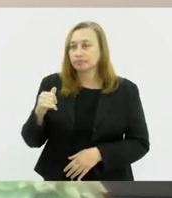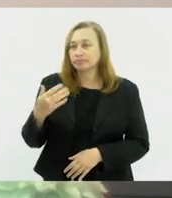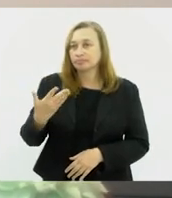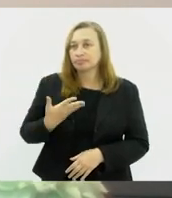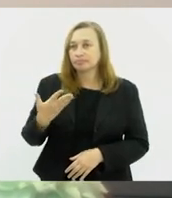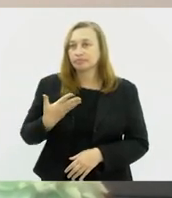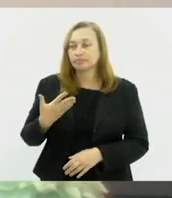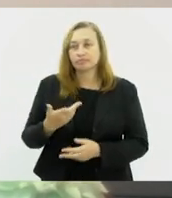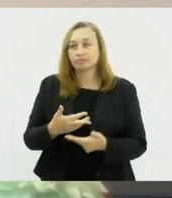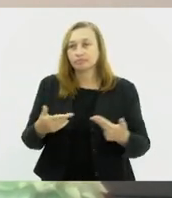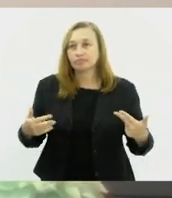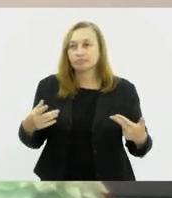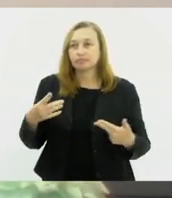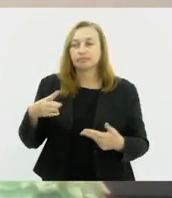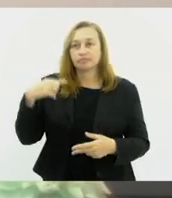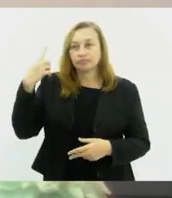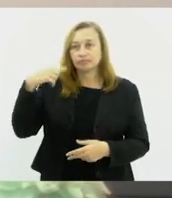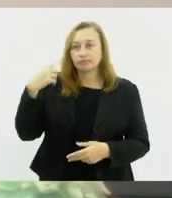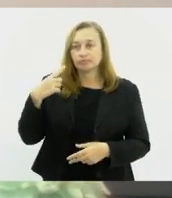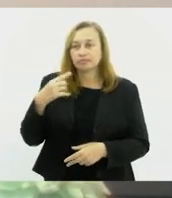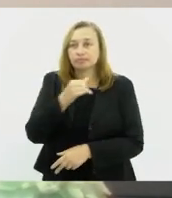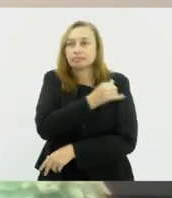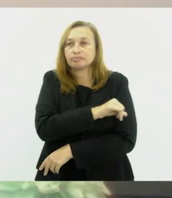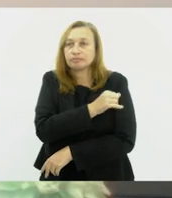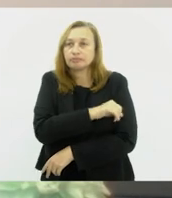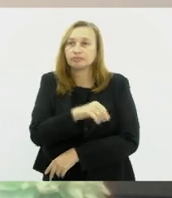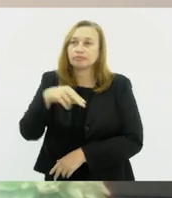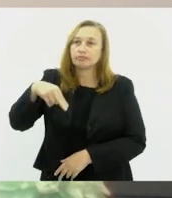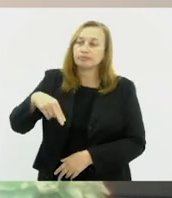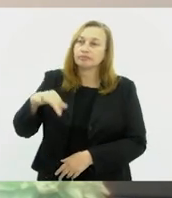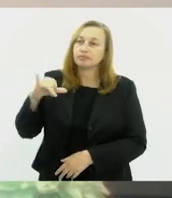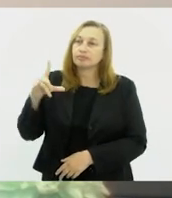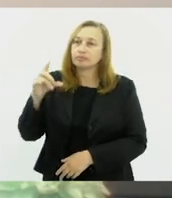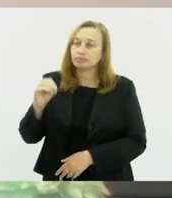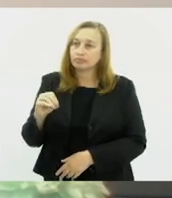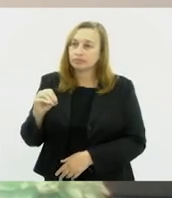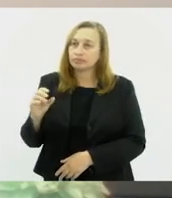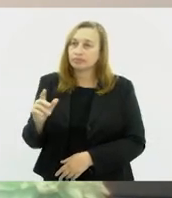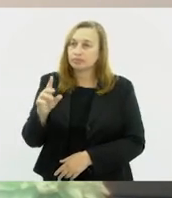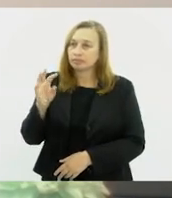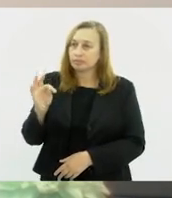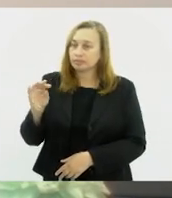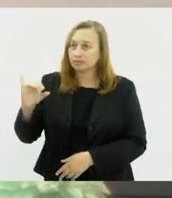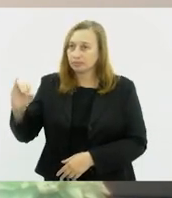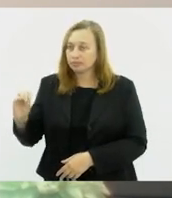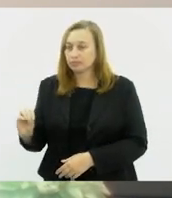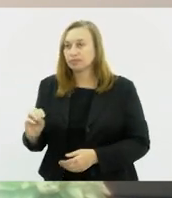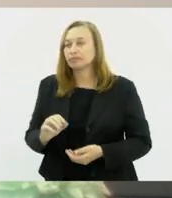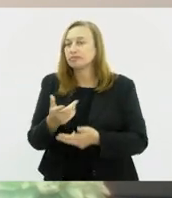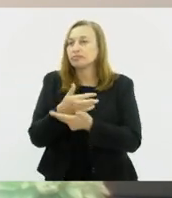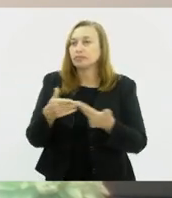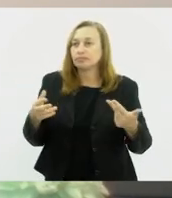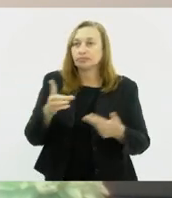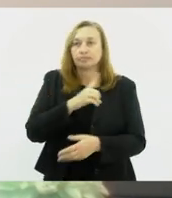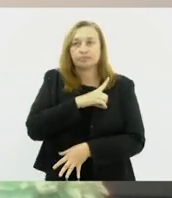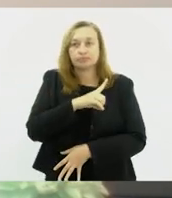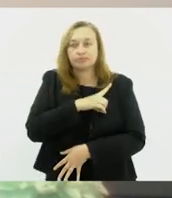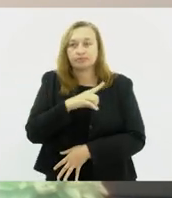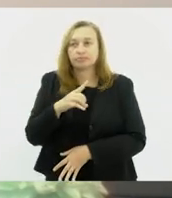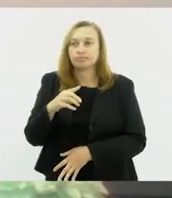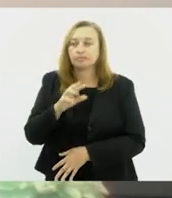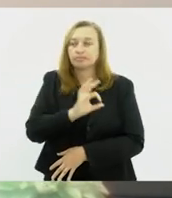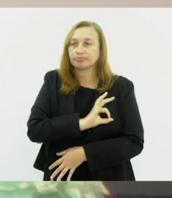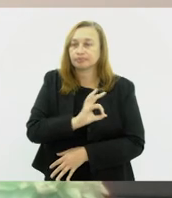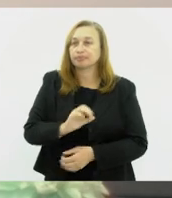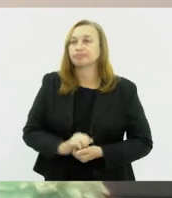grandes advogados do Rio de Janeiro só dois Nilo Batista e Té Luiz Silva né e vários Delegados de polícia